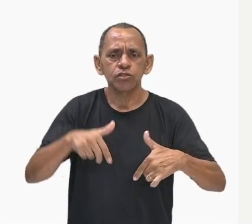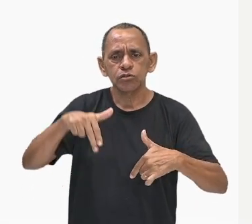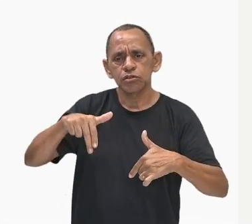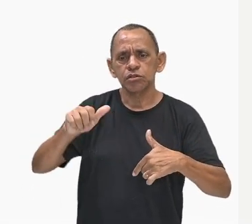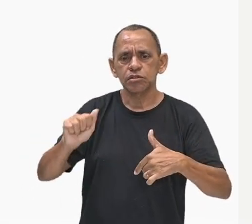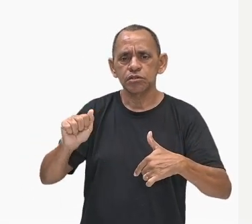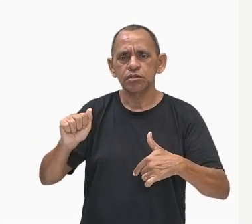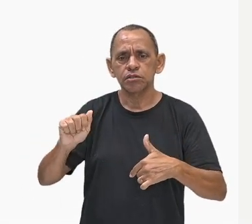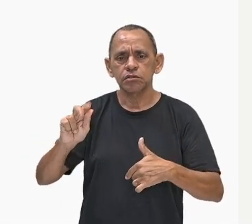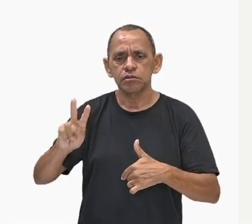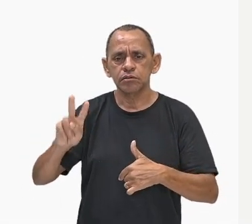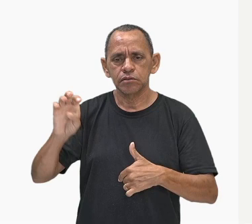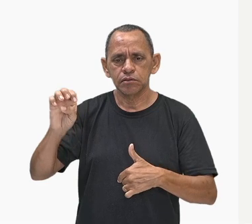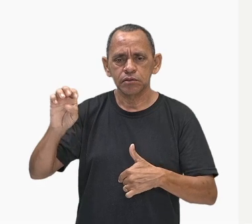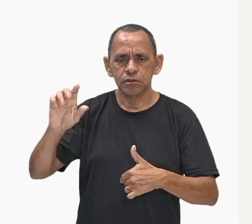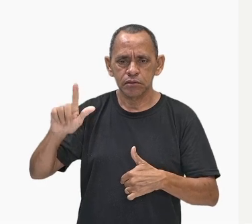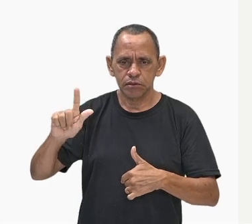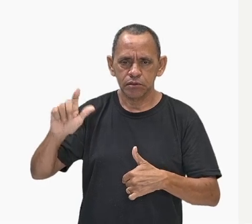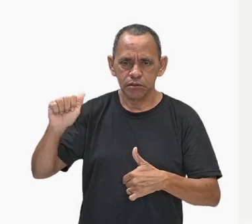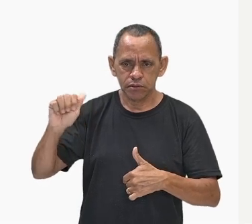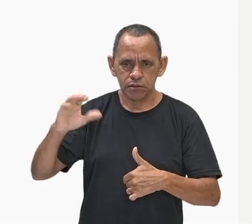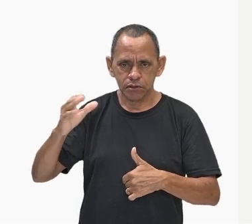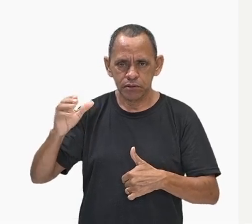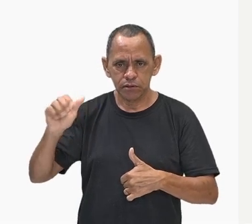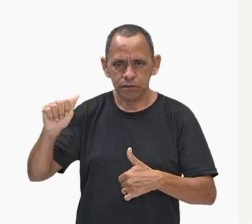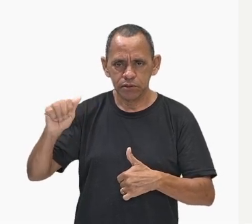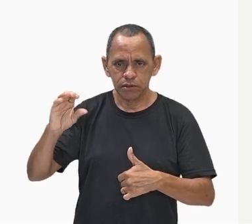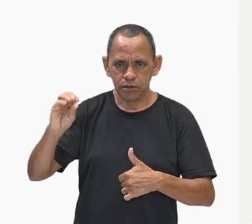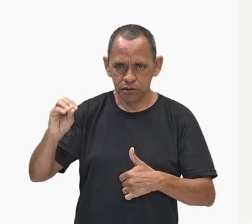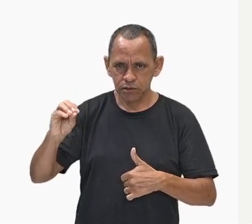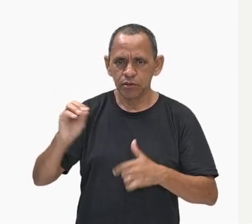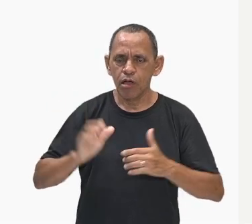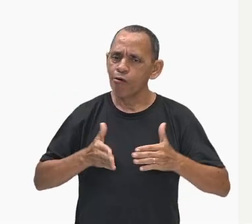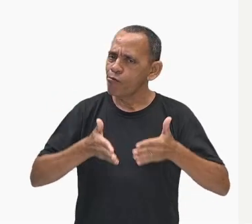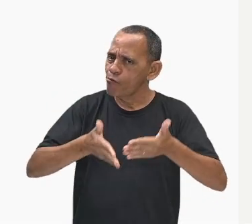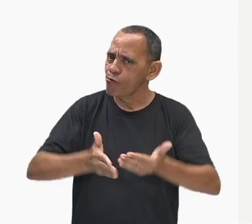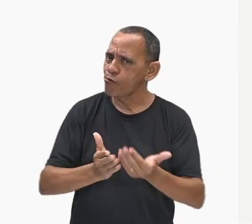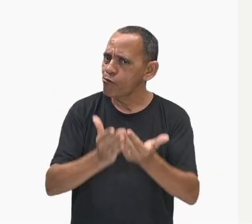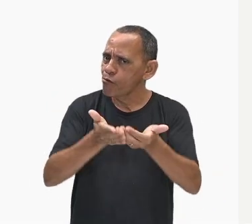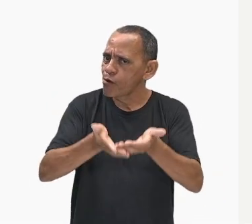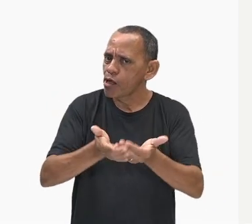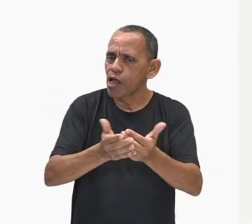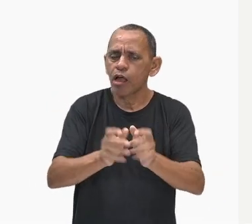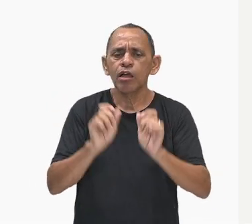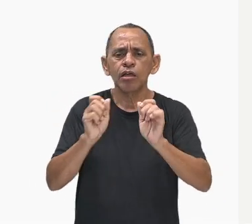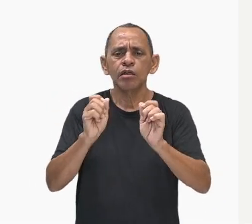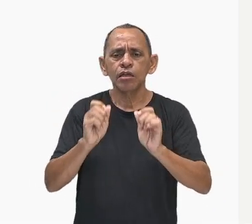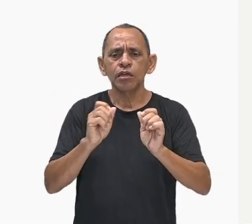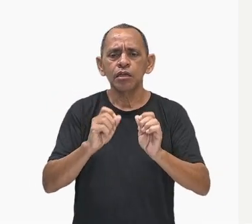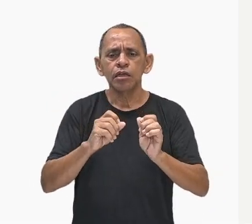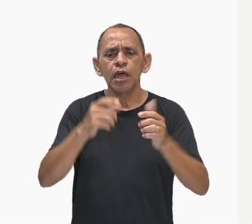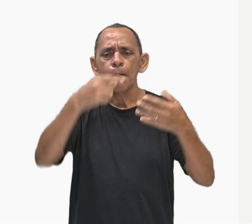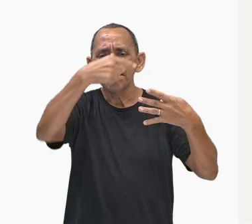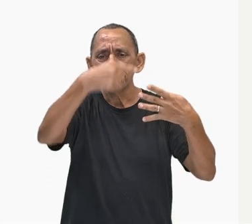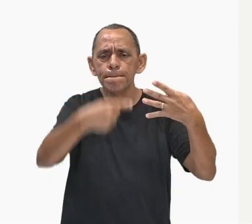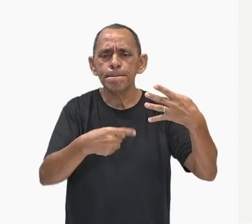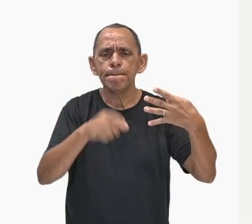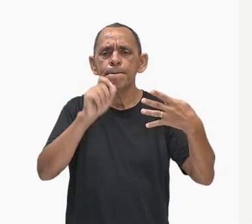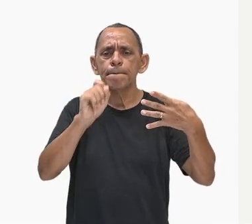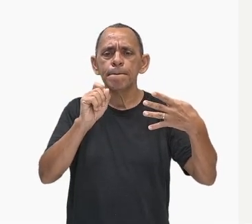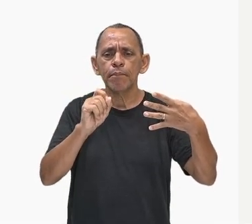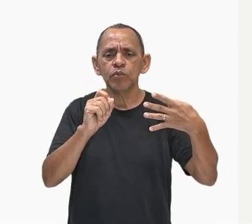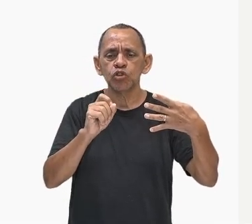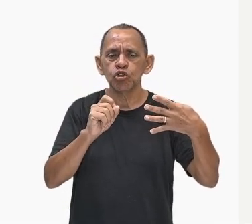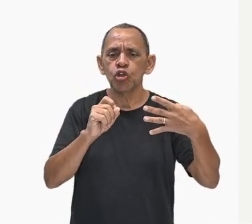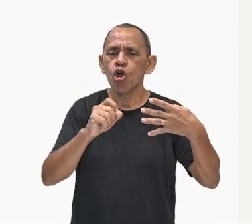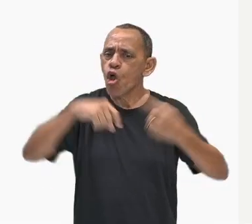de navegação, como eu falei para vocês agora há pouco. O que esse ato determinava, professor? Ele determinava que os